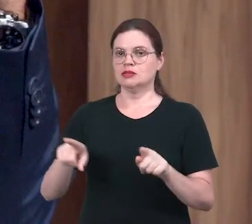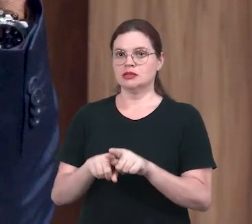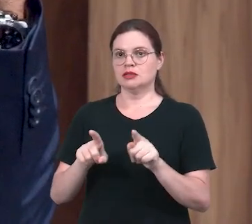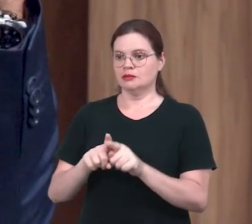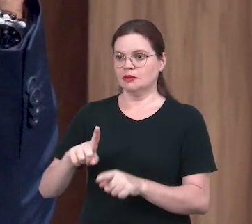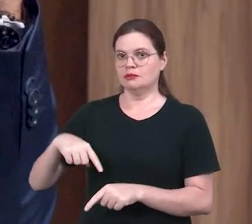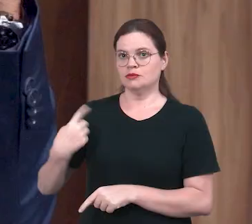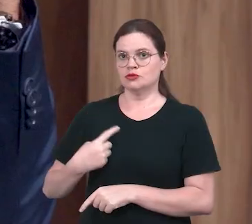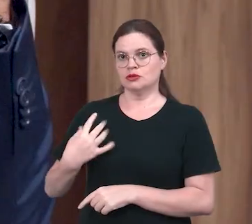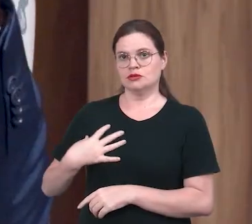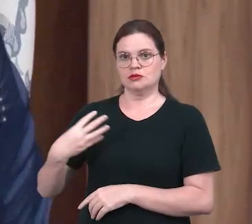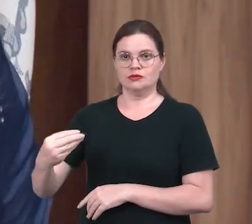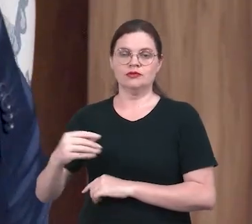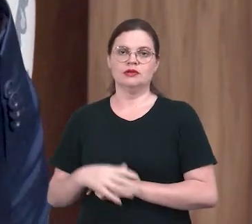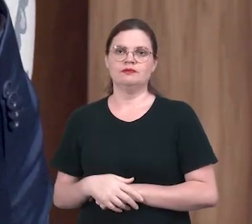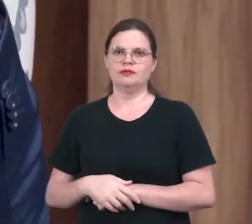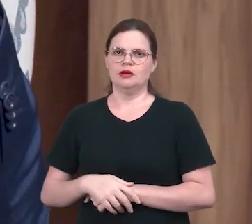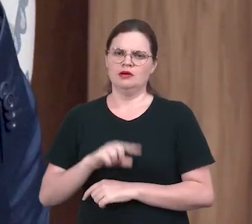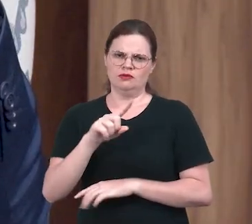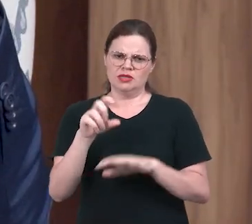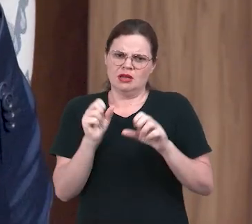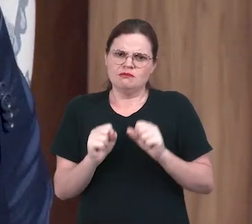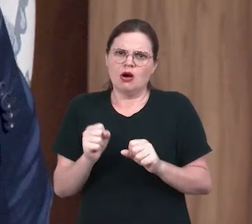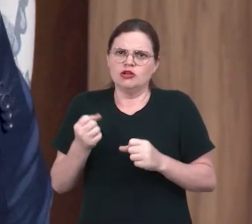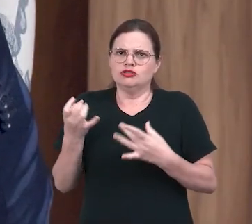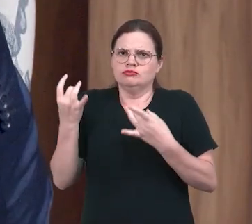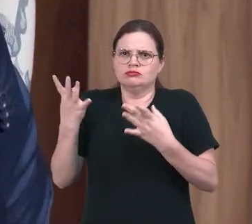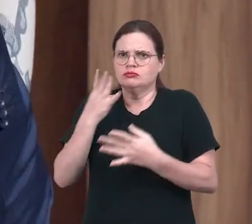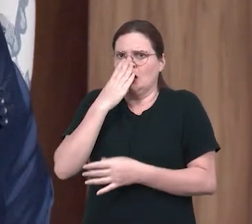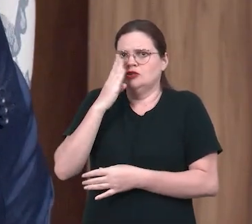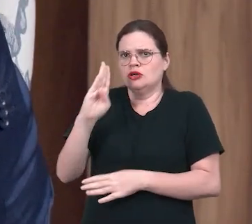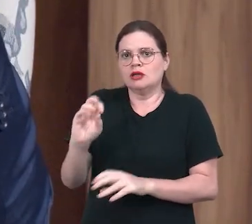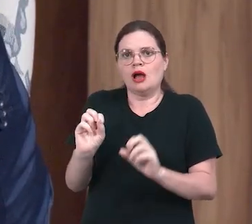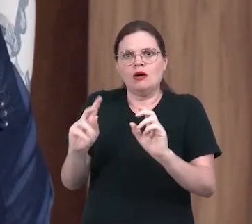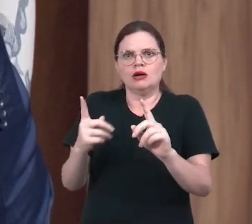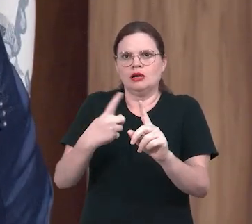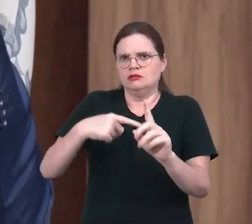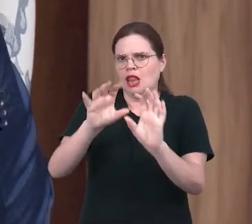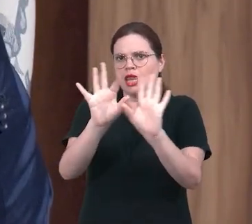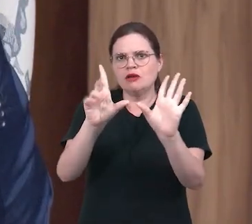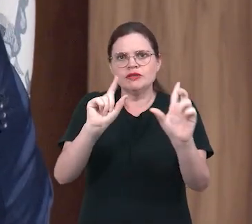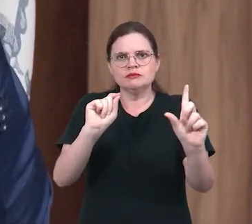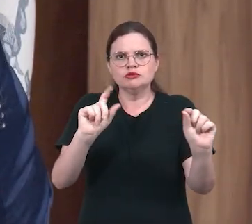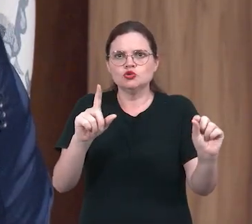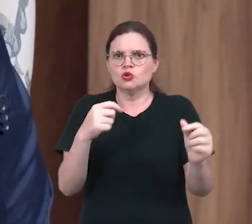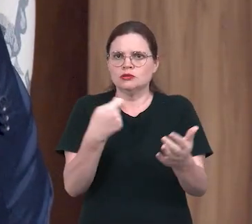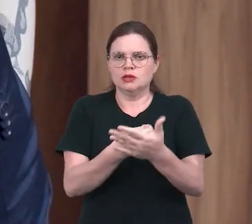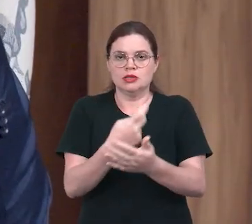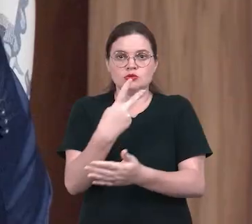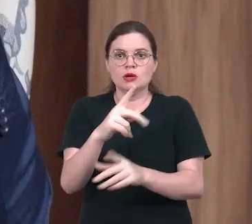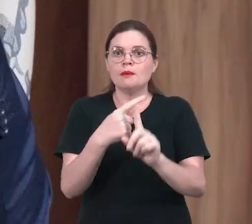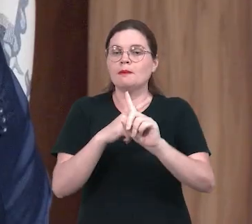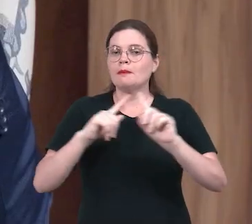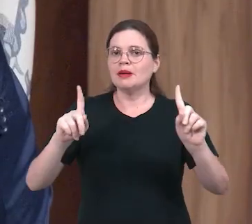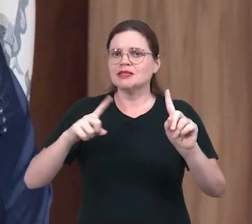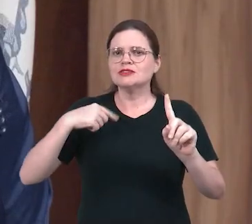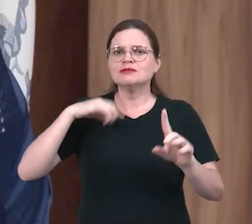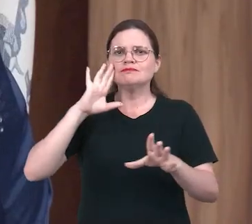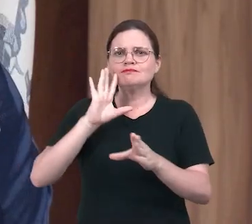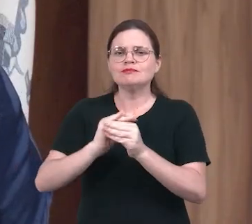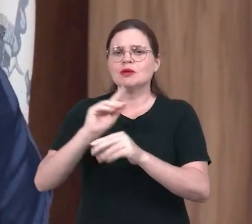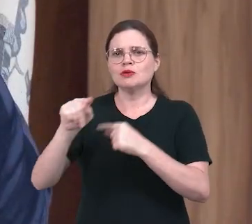não é obrigado, é o livre-arbítrio. Você pode rejeitar o que Deus tem. Mas precisamos de saber que o propósito de Deus é nos abençoar em